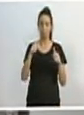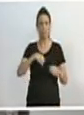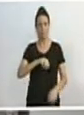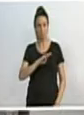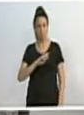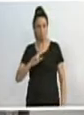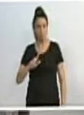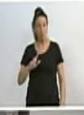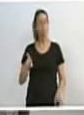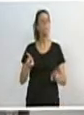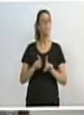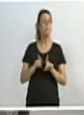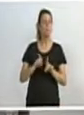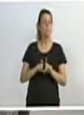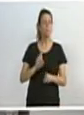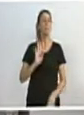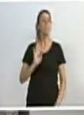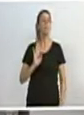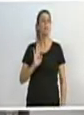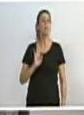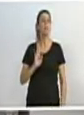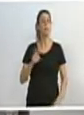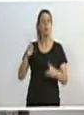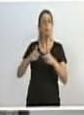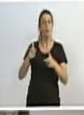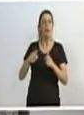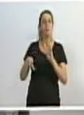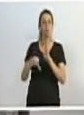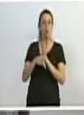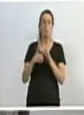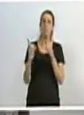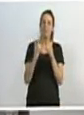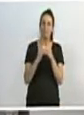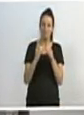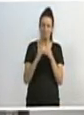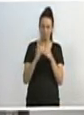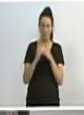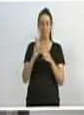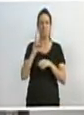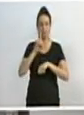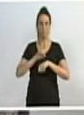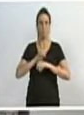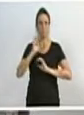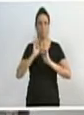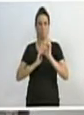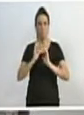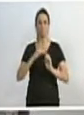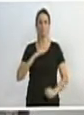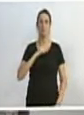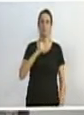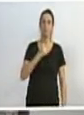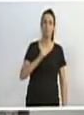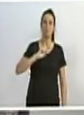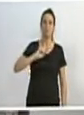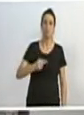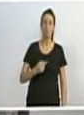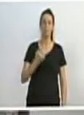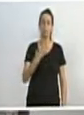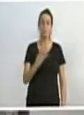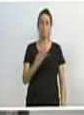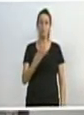já tive a informação hoje pela Praça do Empreendedor, hoje nós temos cadastradas 7.496 micro e pequenas empresas,